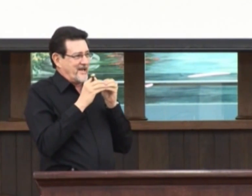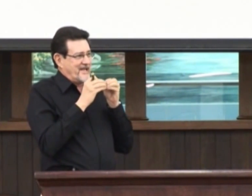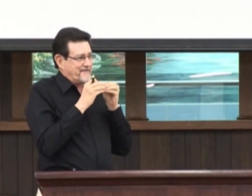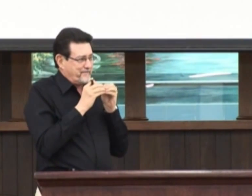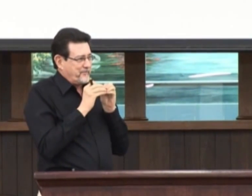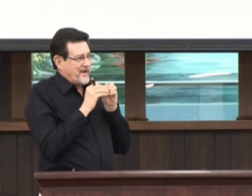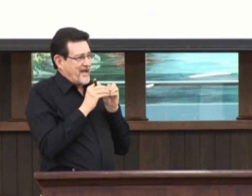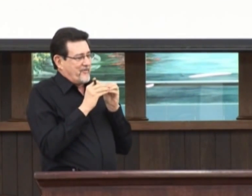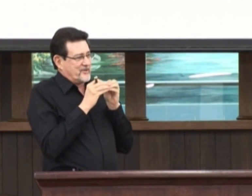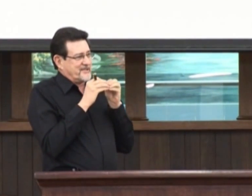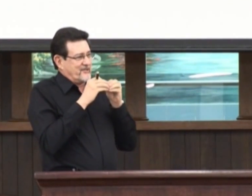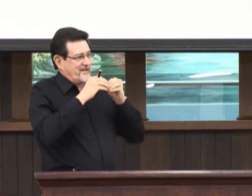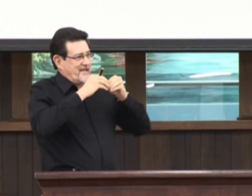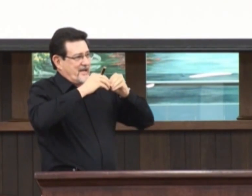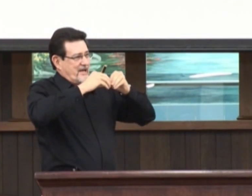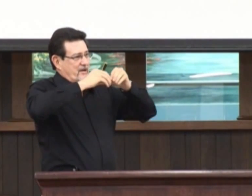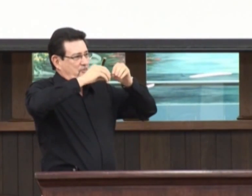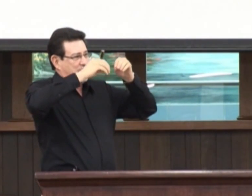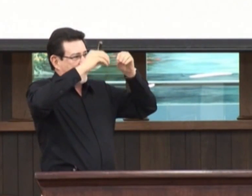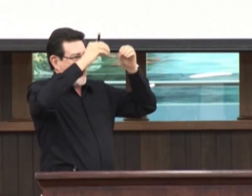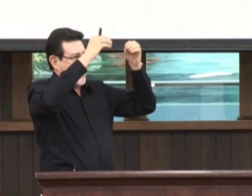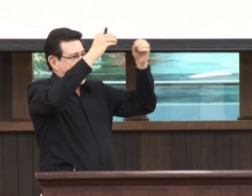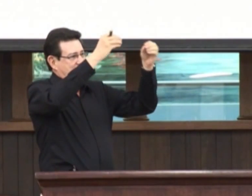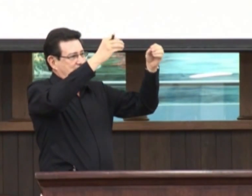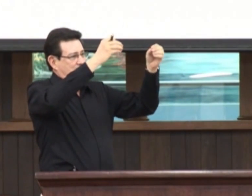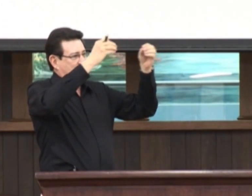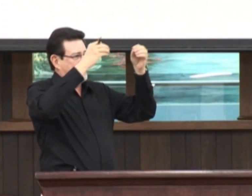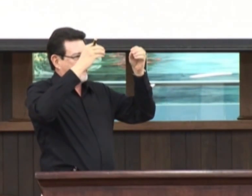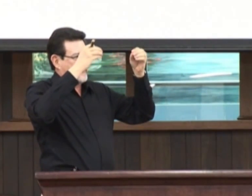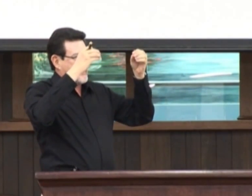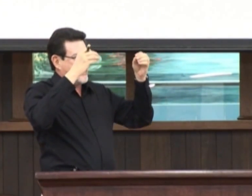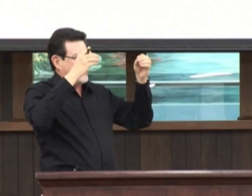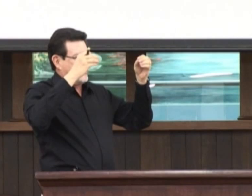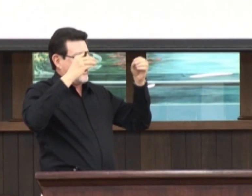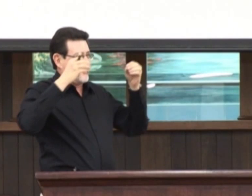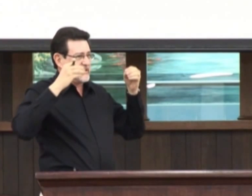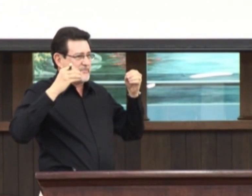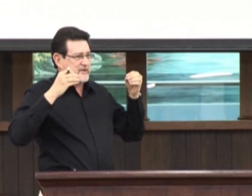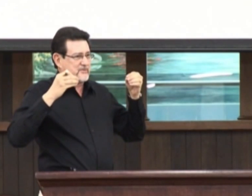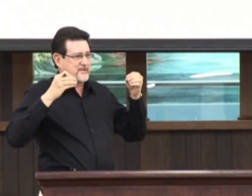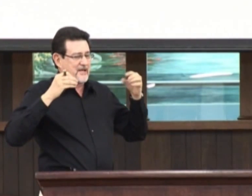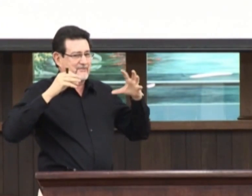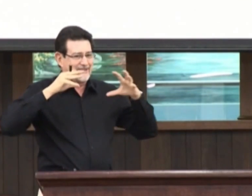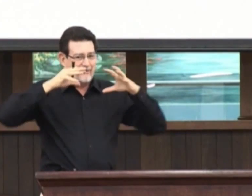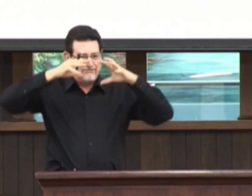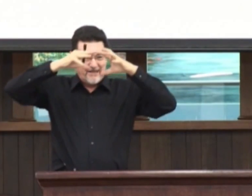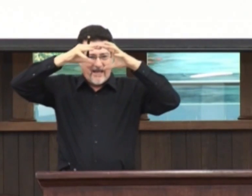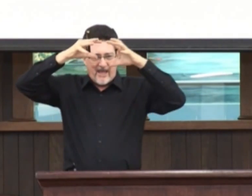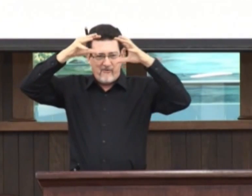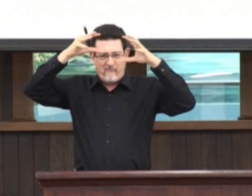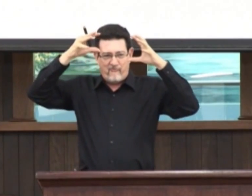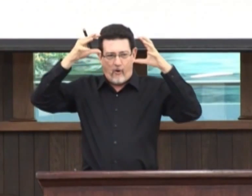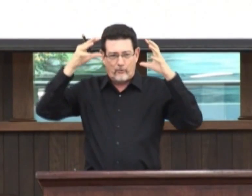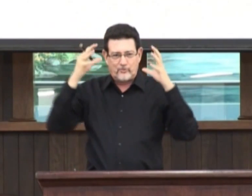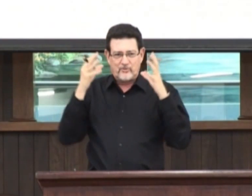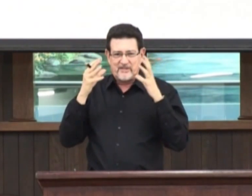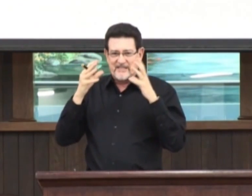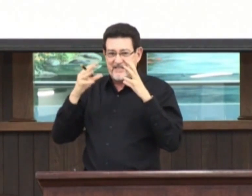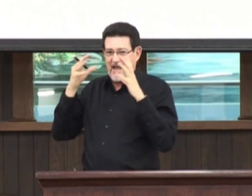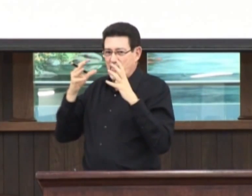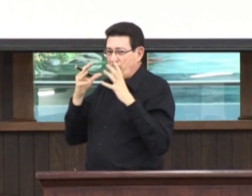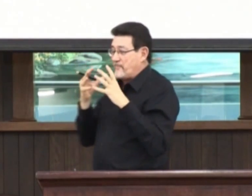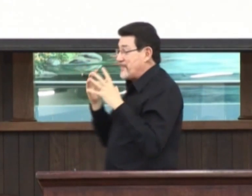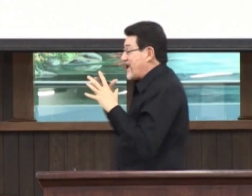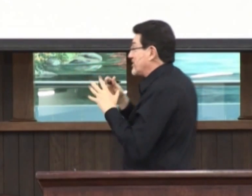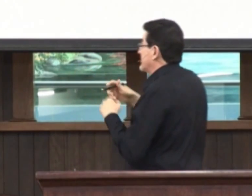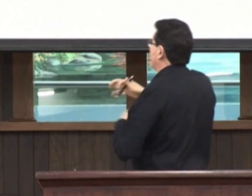resumozinho ali, mostrando que o Pai, o Filho e o Espírito Santo estão envoltos, e